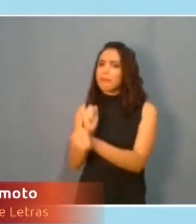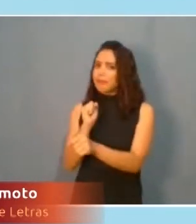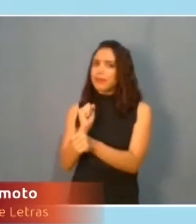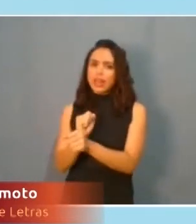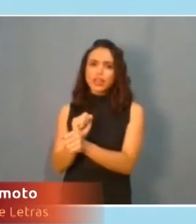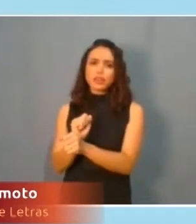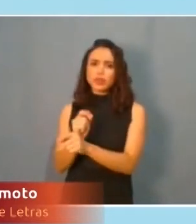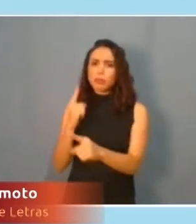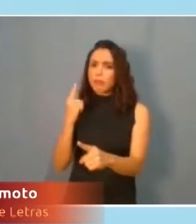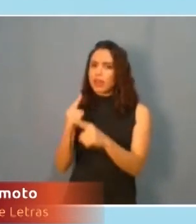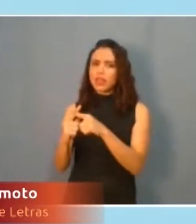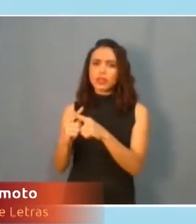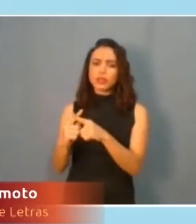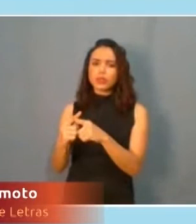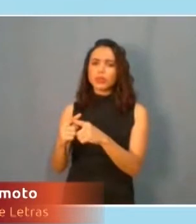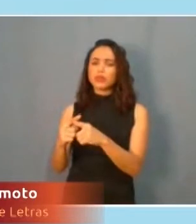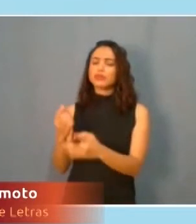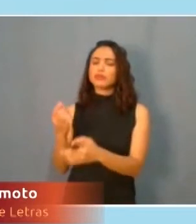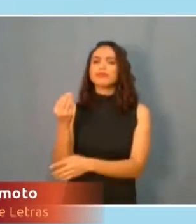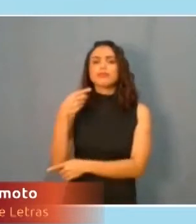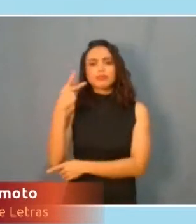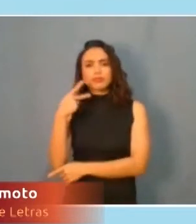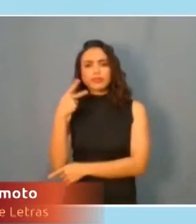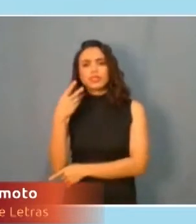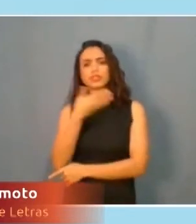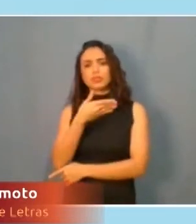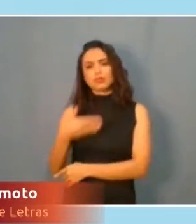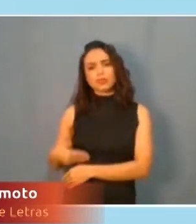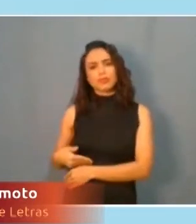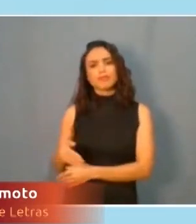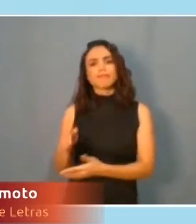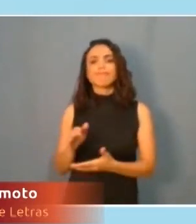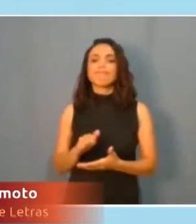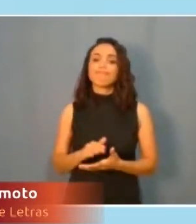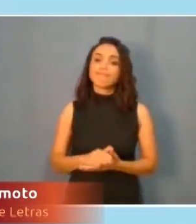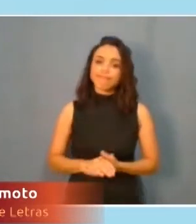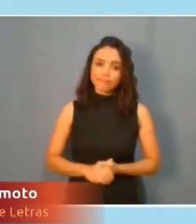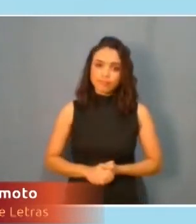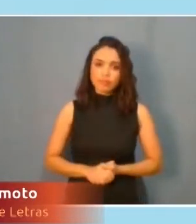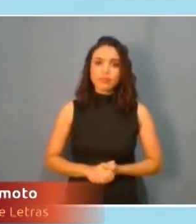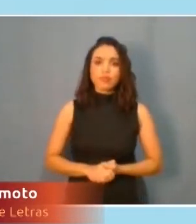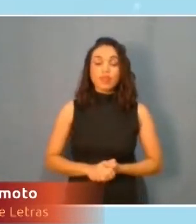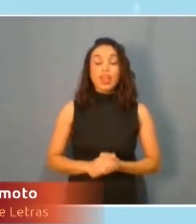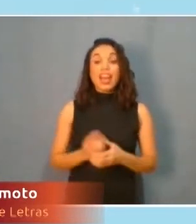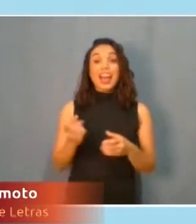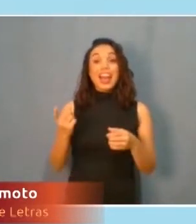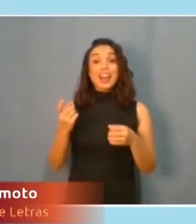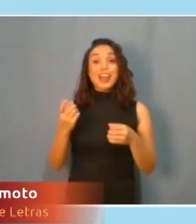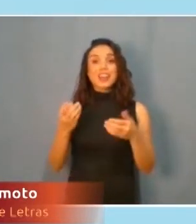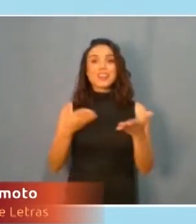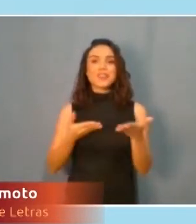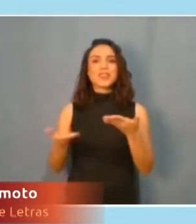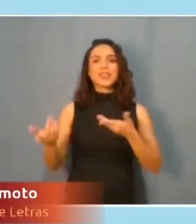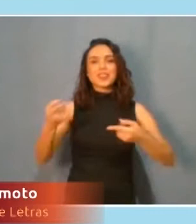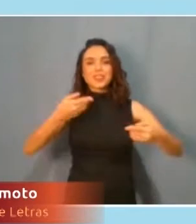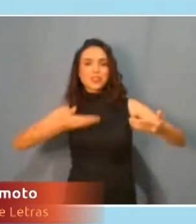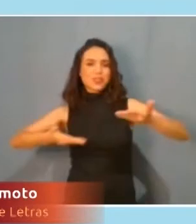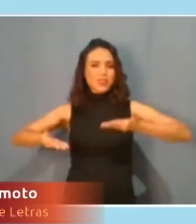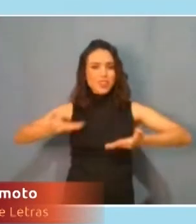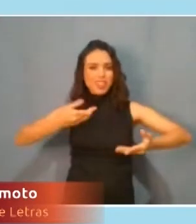colhendo, infelizmente. Vou falar novamente com você, Daniel, depois volto com a Nathalie, para a gente fazer uma dança das cadeiras aí na nossa